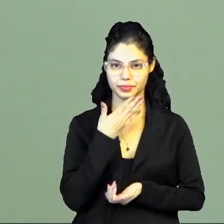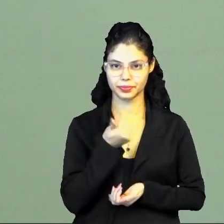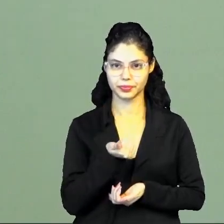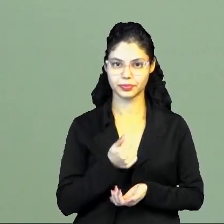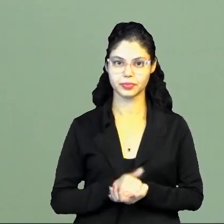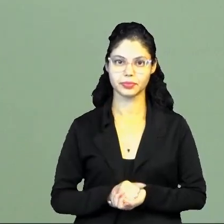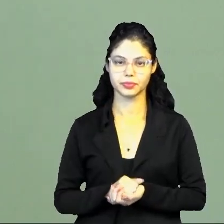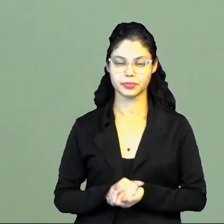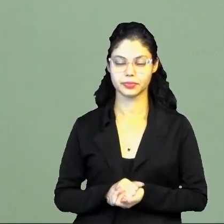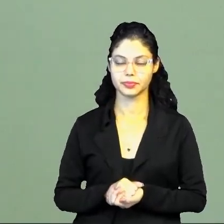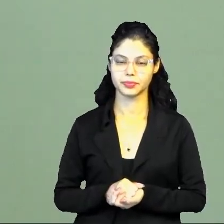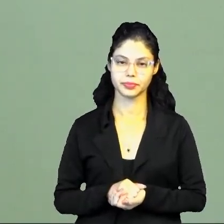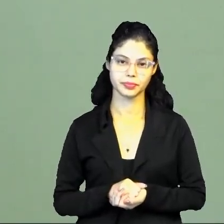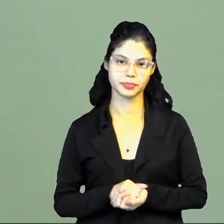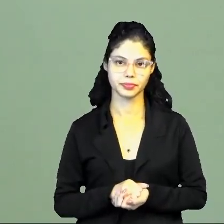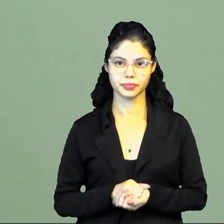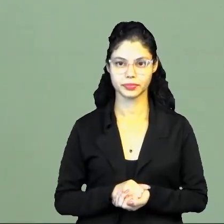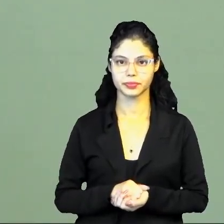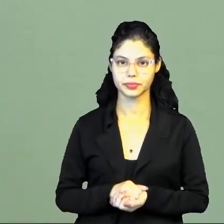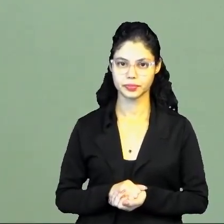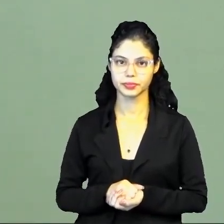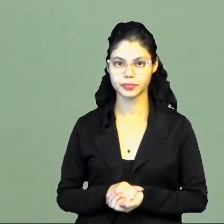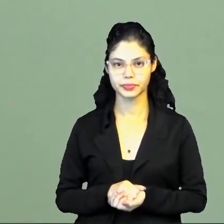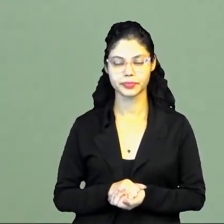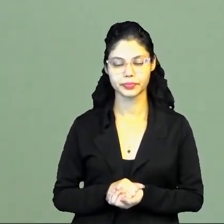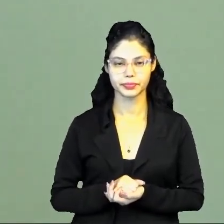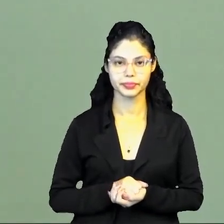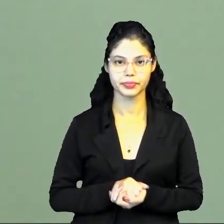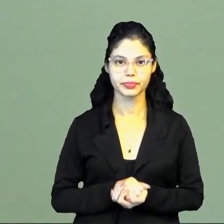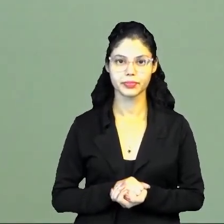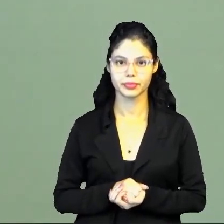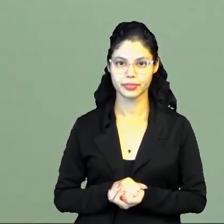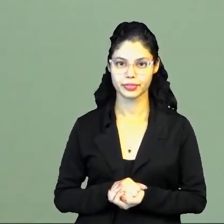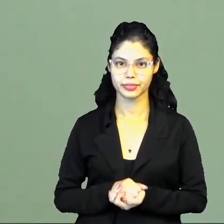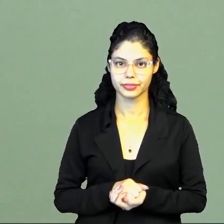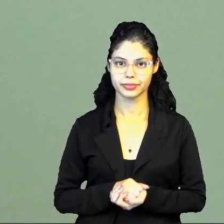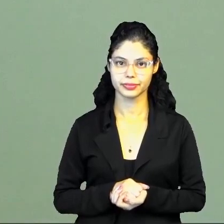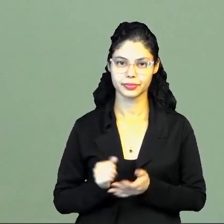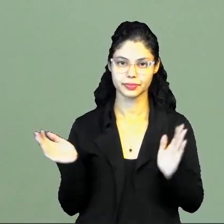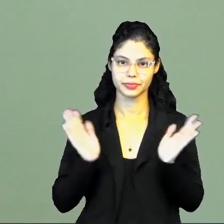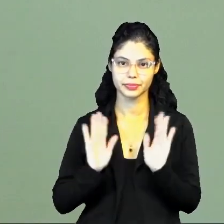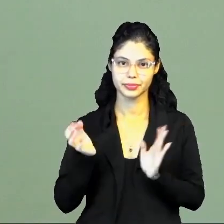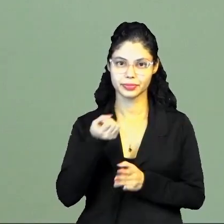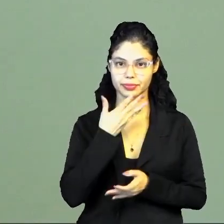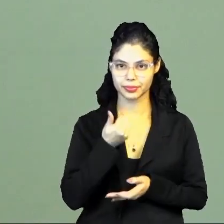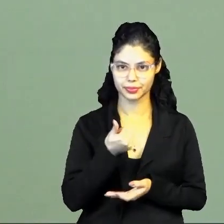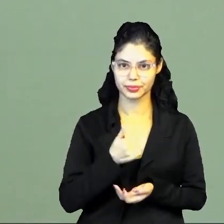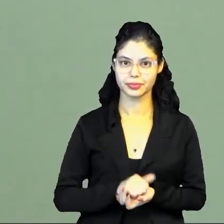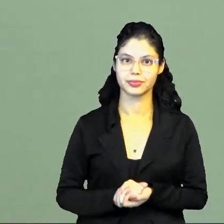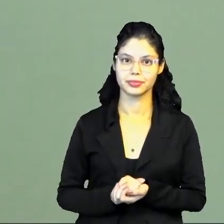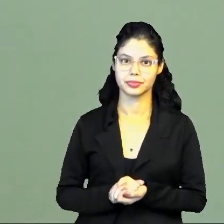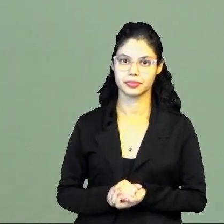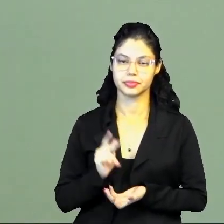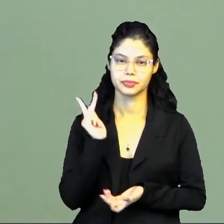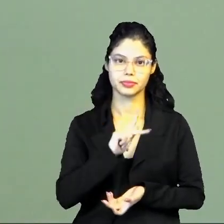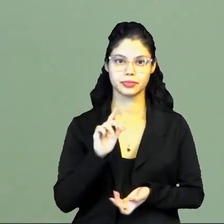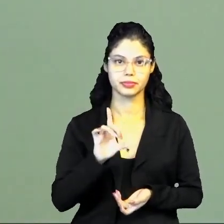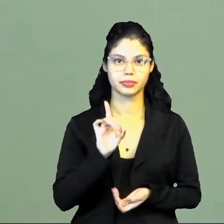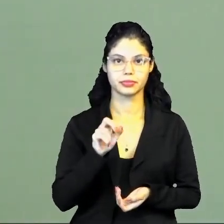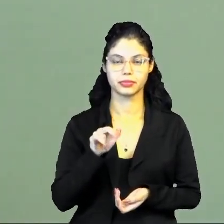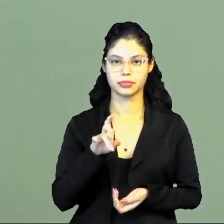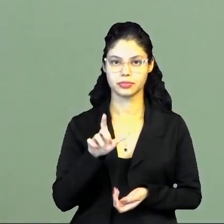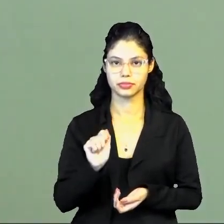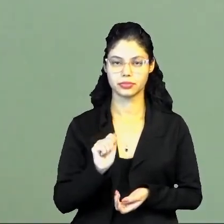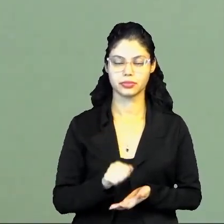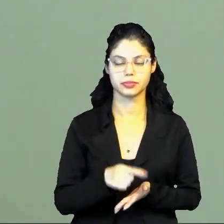bem? Sejam bem-vindos a mais uma classe. Vamos estudar? Vale. Olá, galera, tudo bem? Eu sou o professor